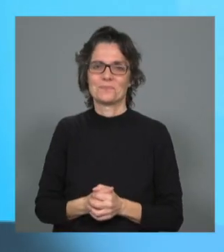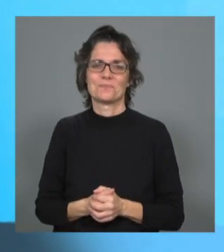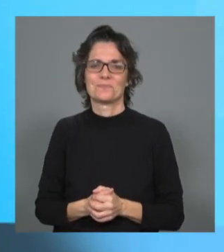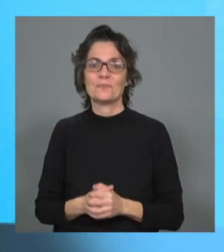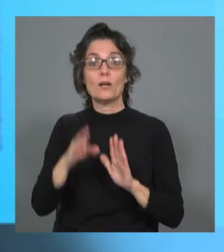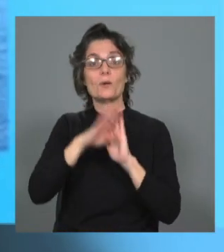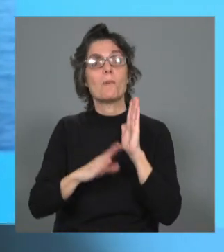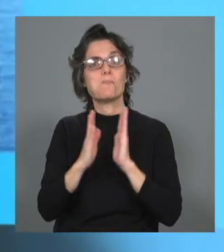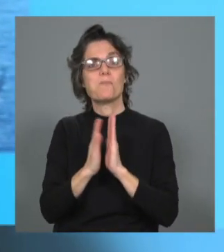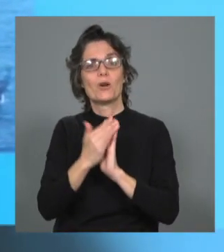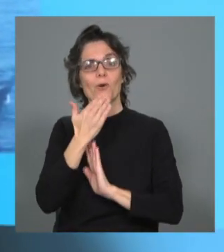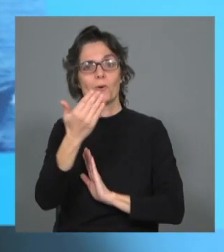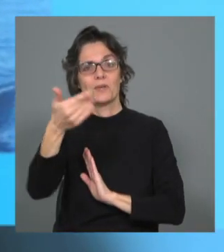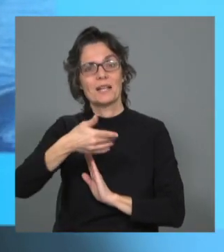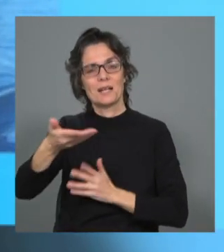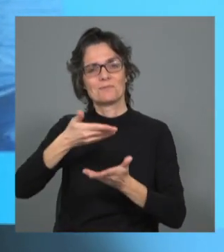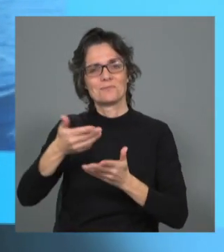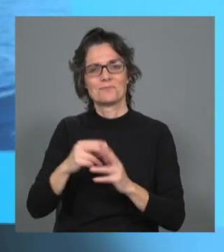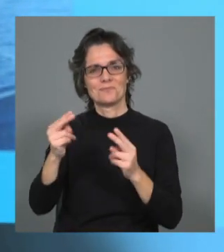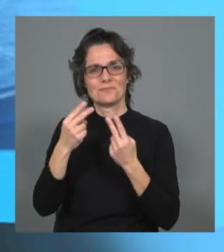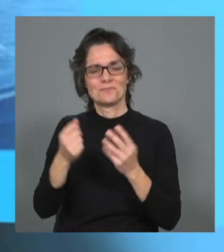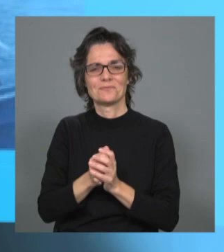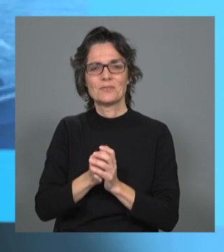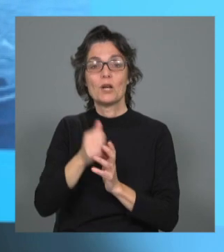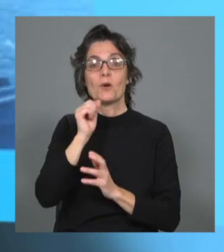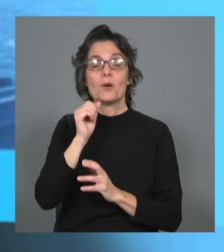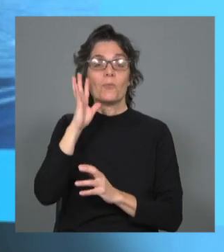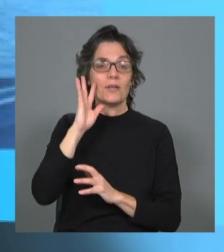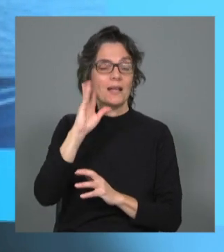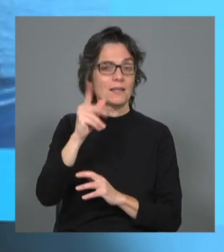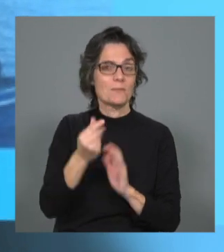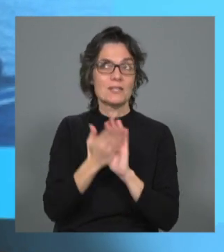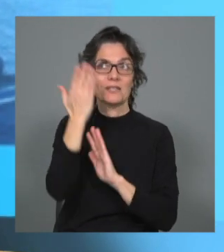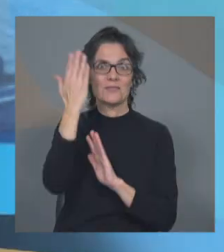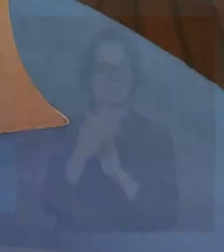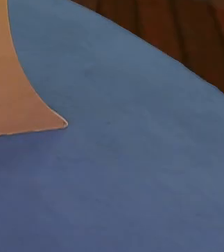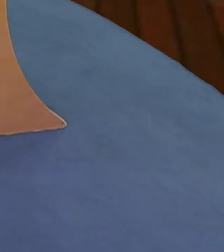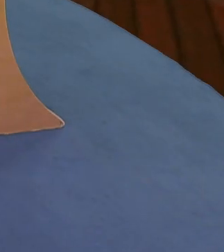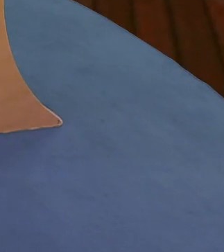Eclésia, obrigado por ter estado connosco. Tenha então uma muito boa tarde e até amanhã, se Deus quiser.